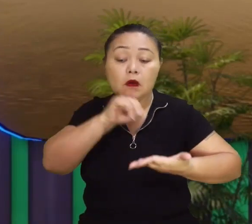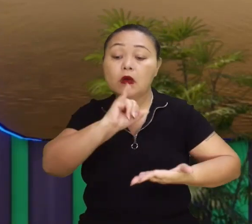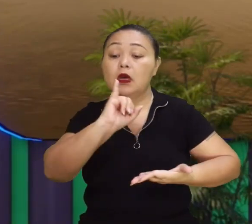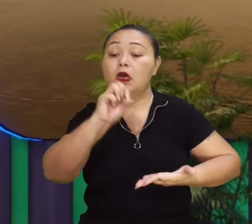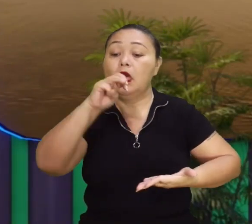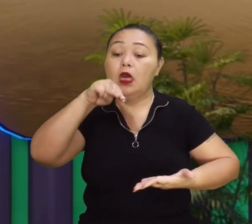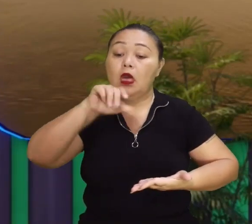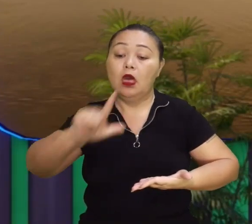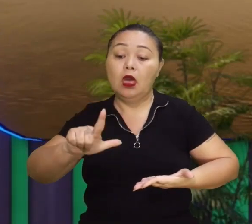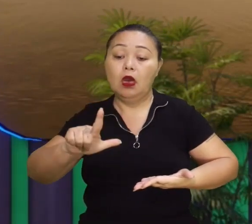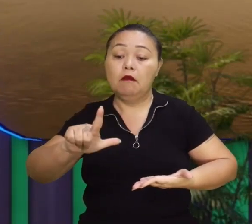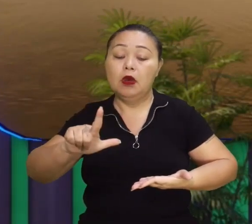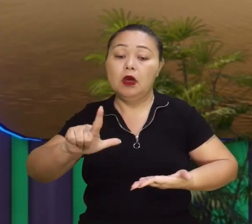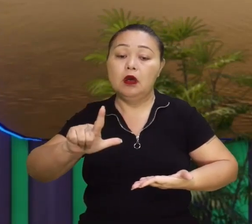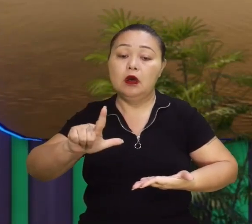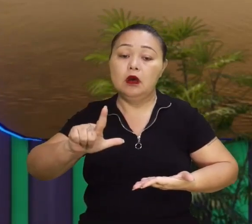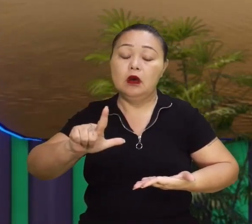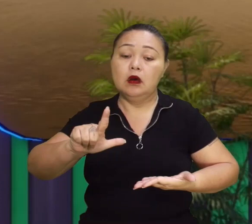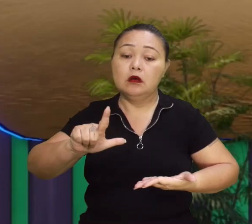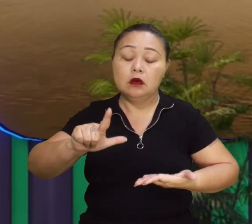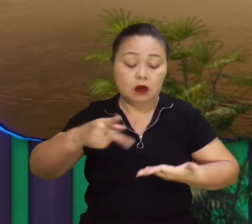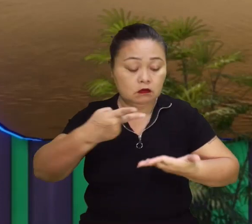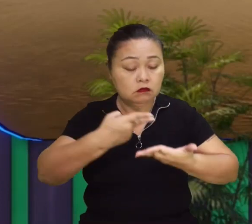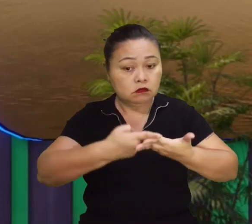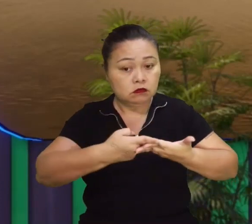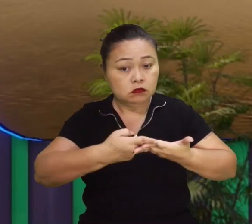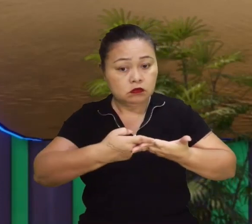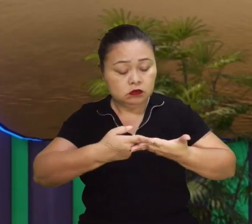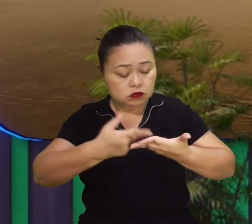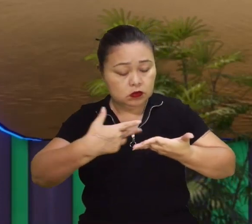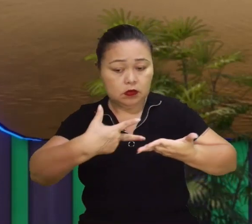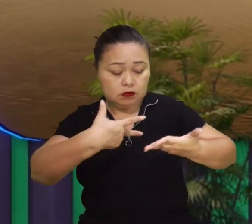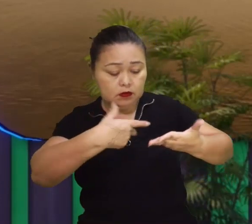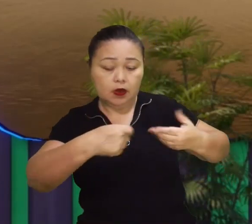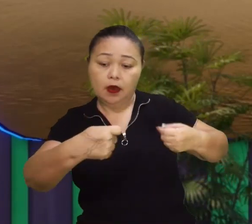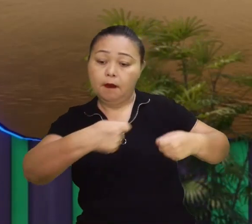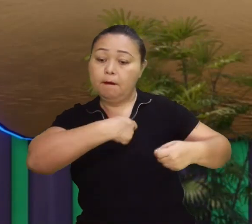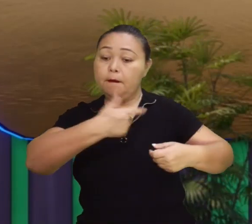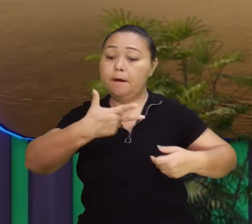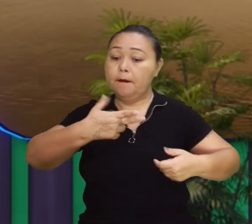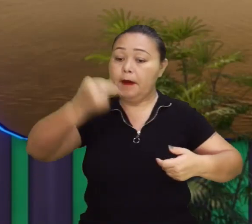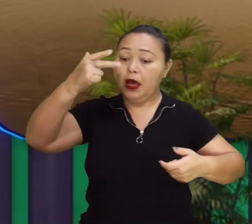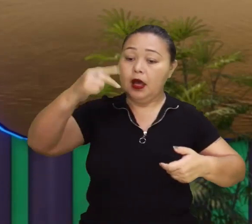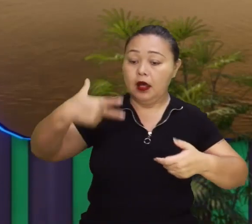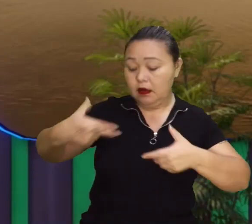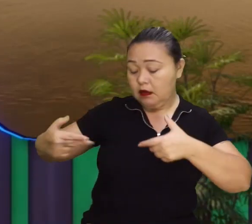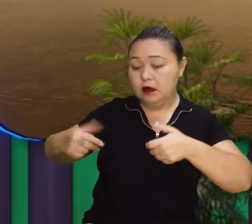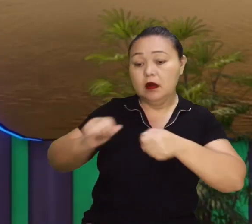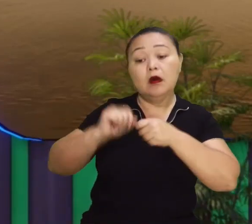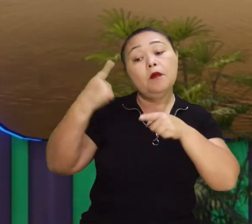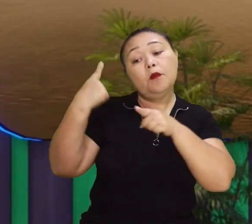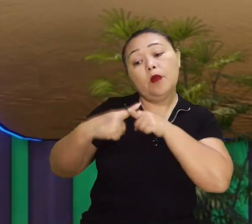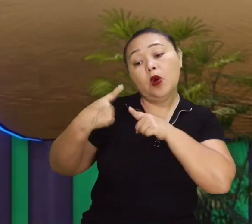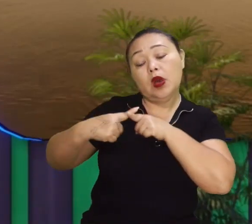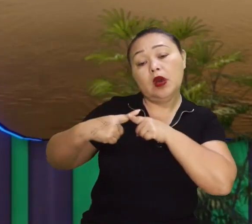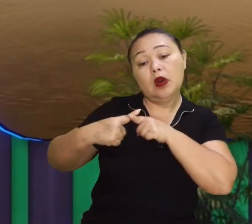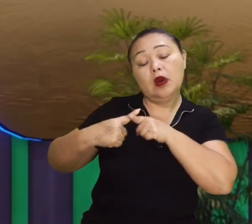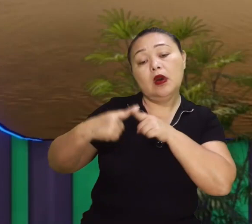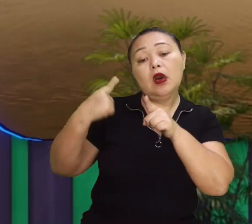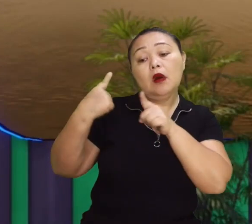IML, e viram que eles tinham marca de flecha, de bala. Mas por quê? Eles estavam de uma